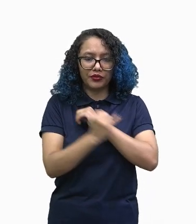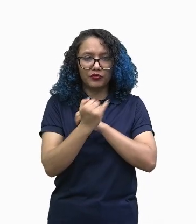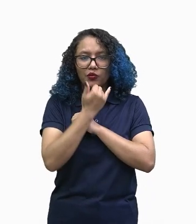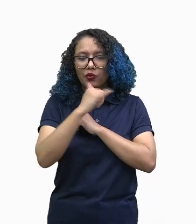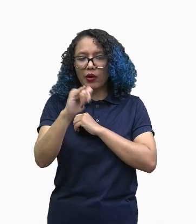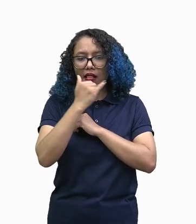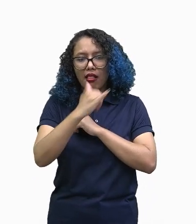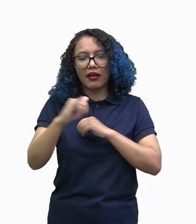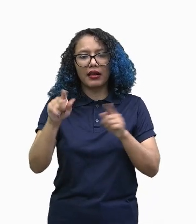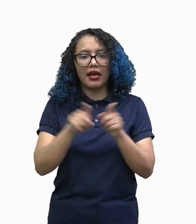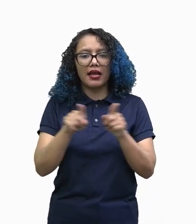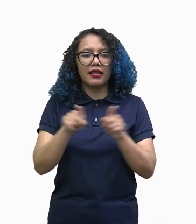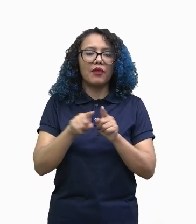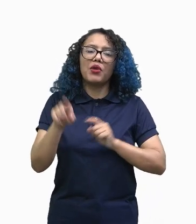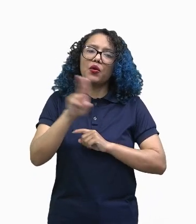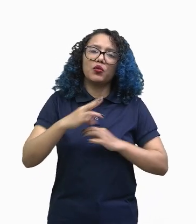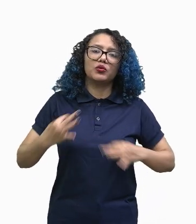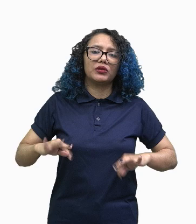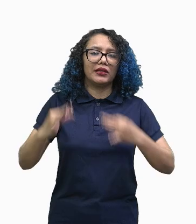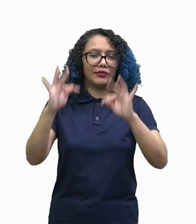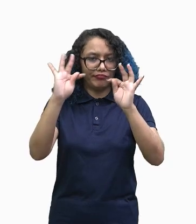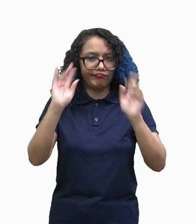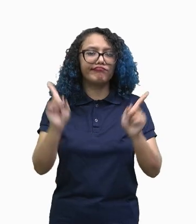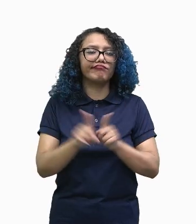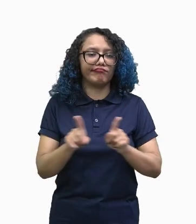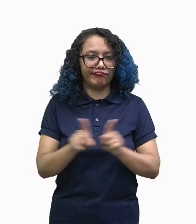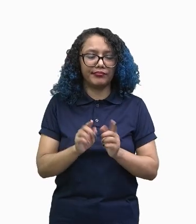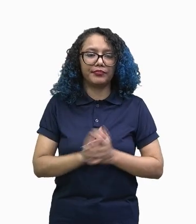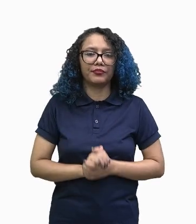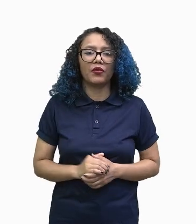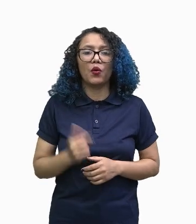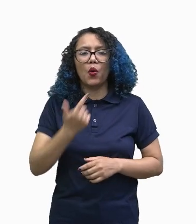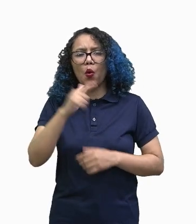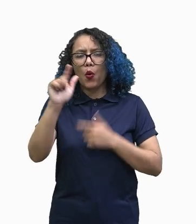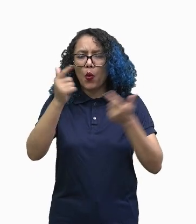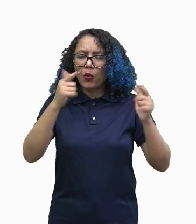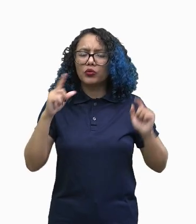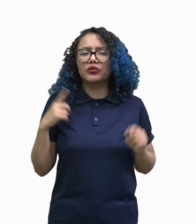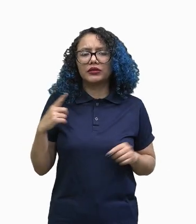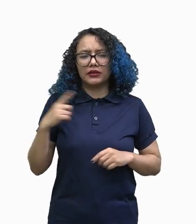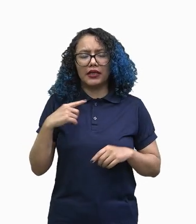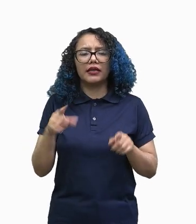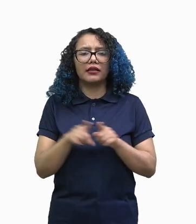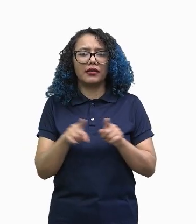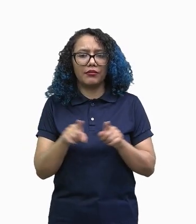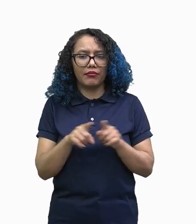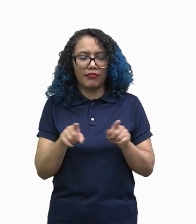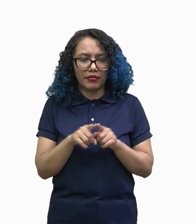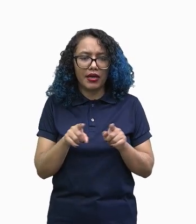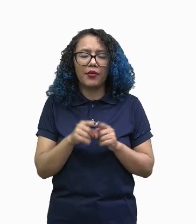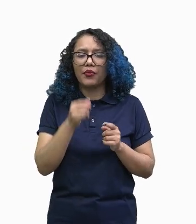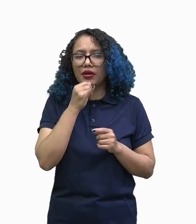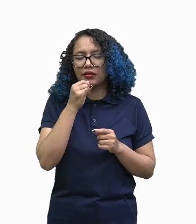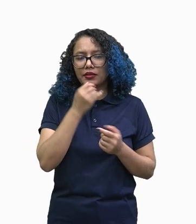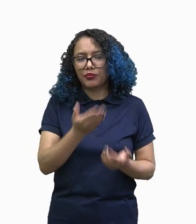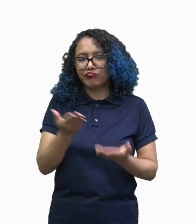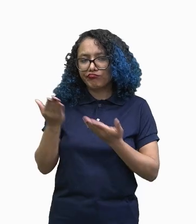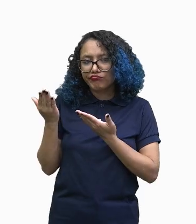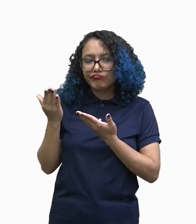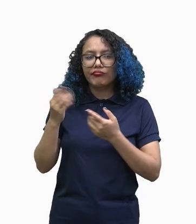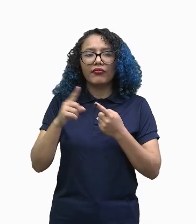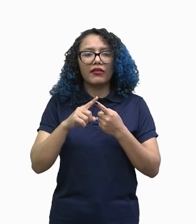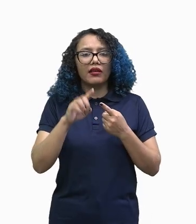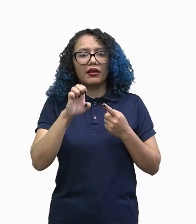elétrica e também aplicações tecnológicas. E aí nós temos outros, né, que se apresentam também, que são